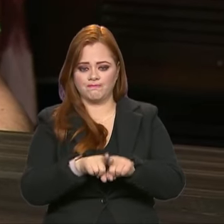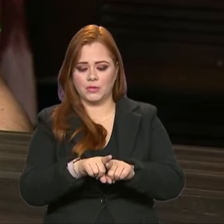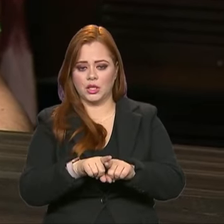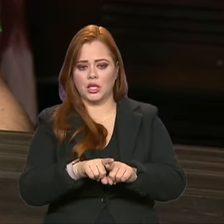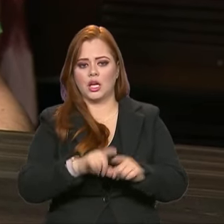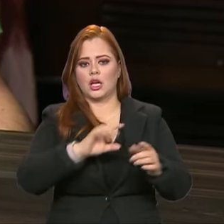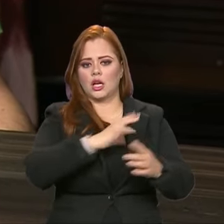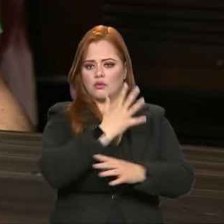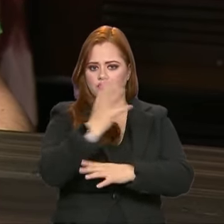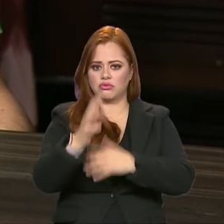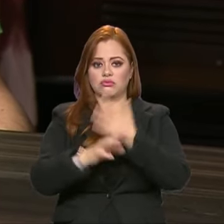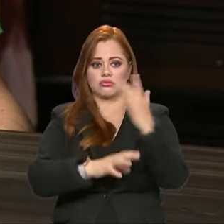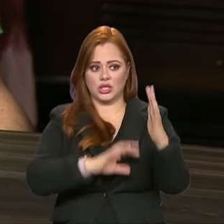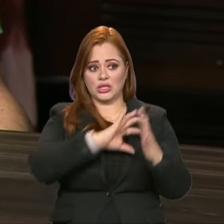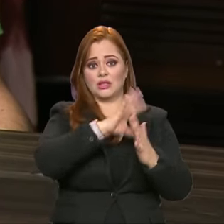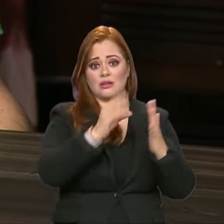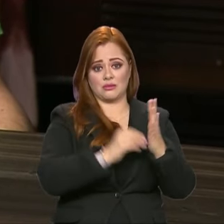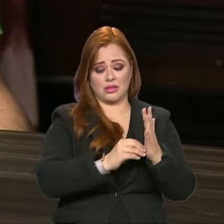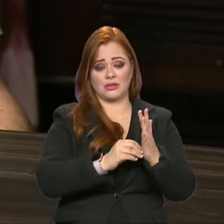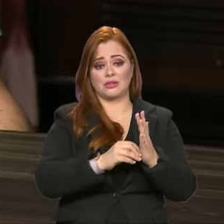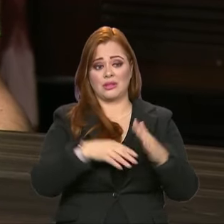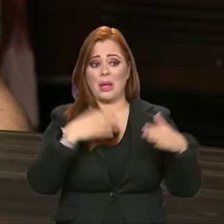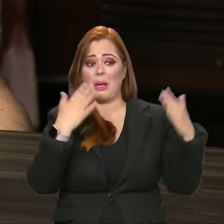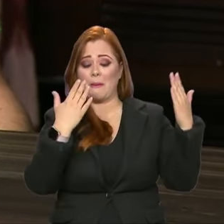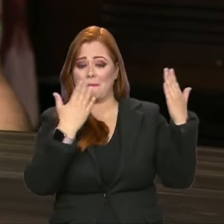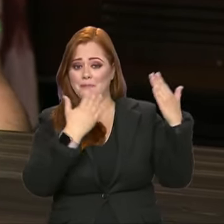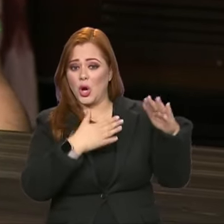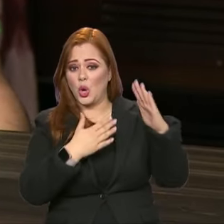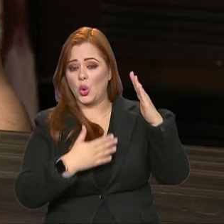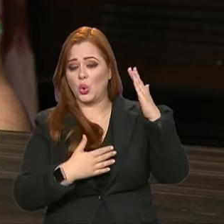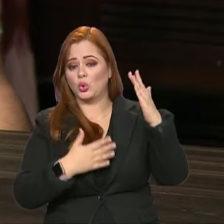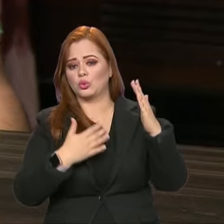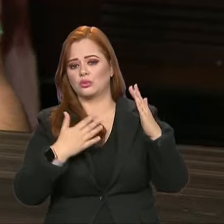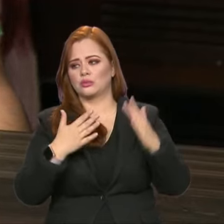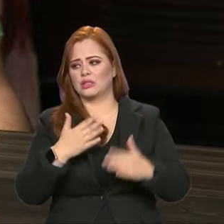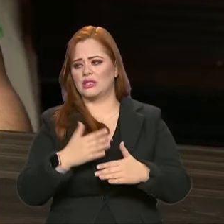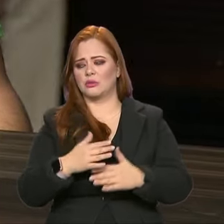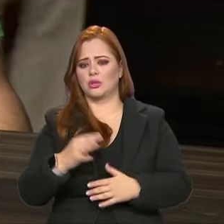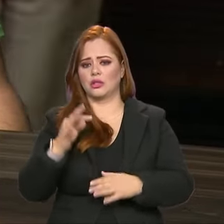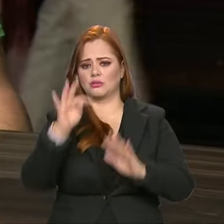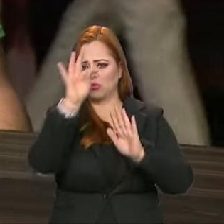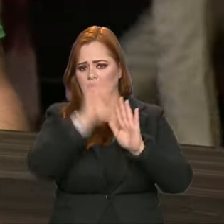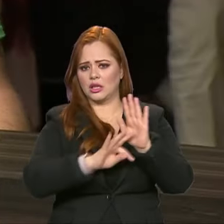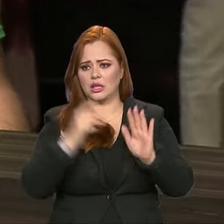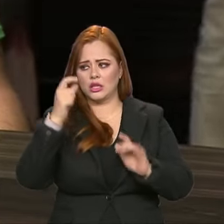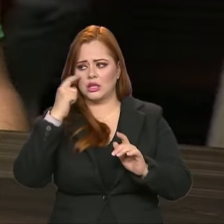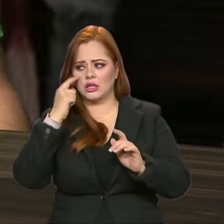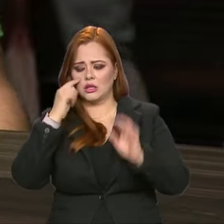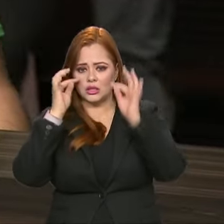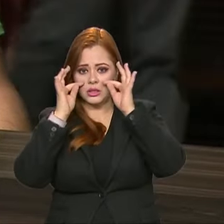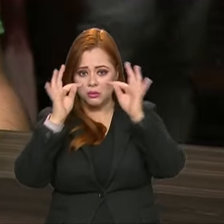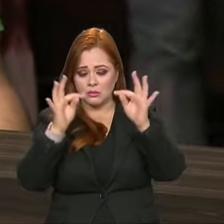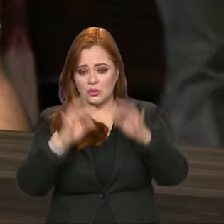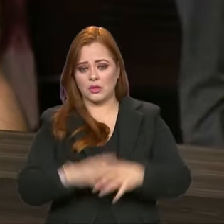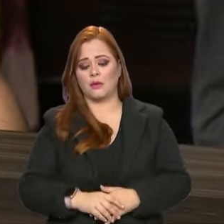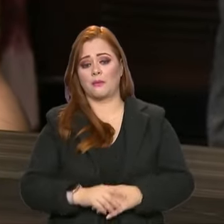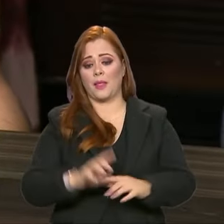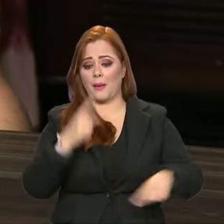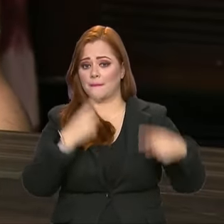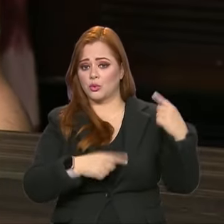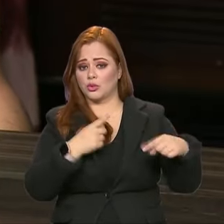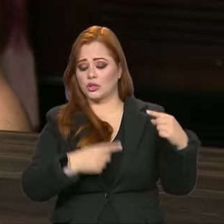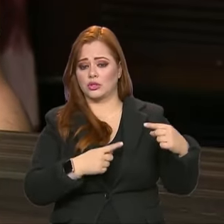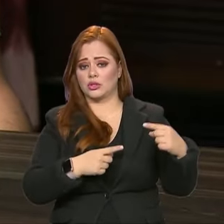é prova e testemunha disso. Isso demonstra que a fome na Amazônia é